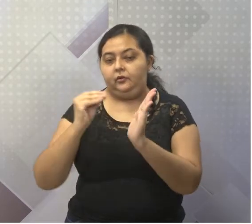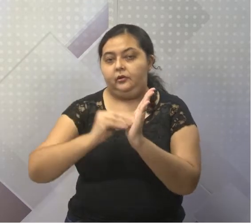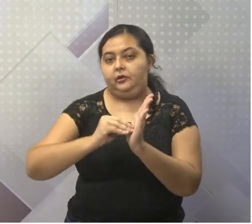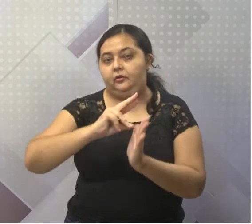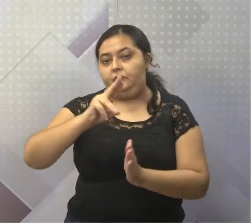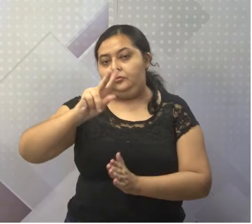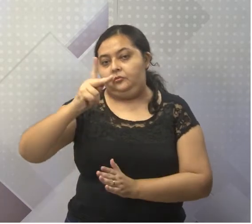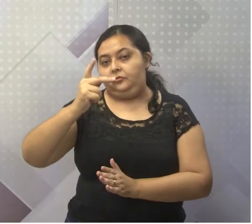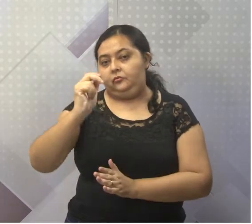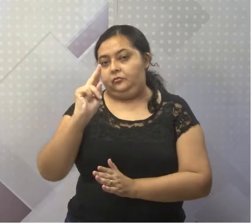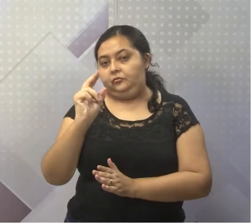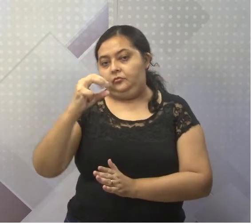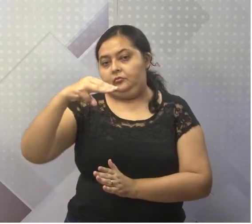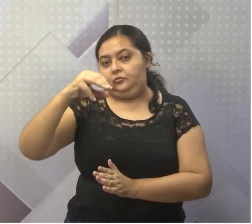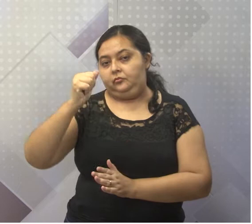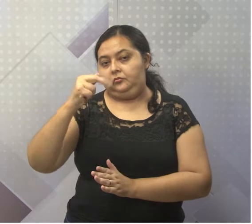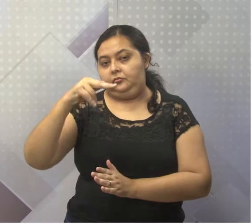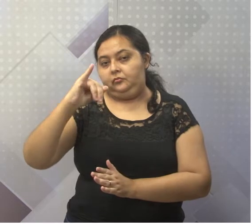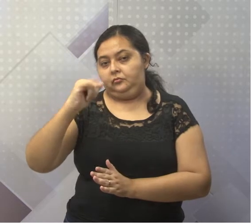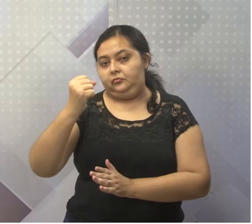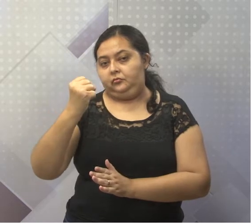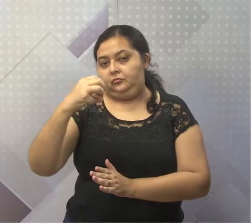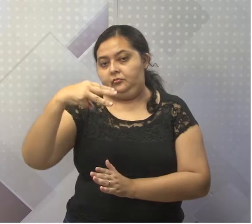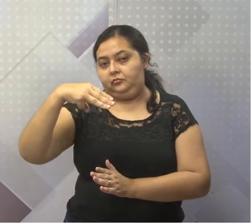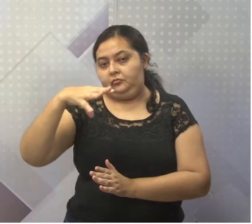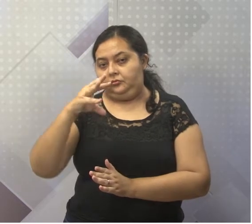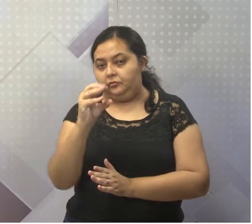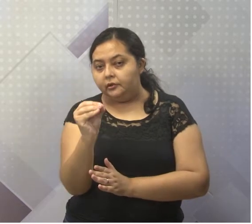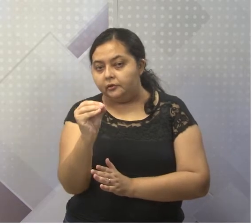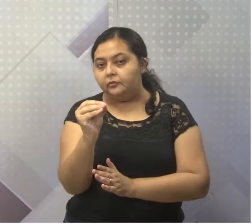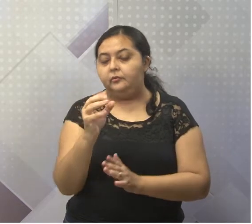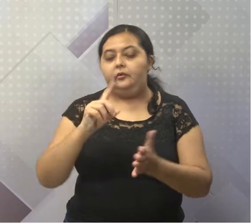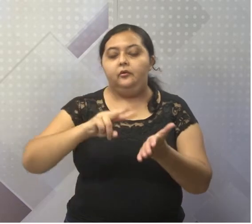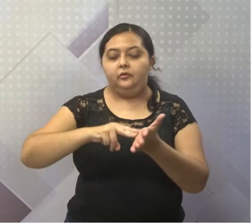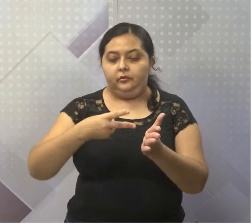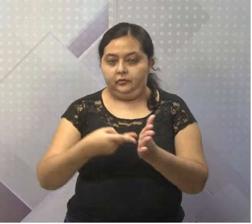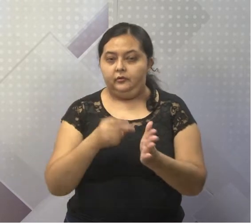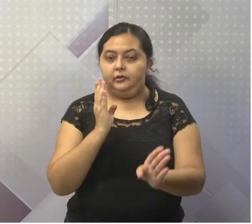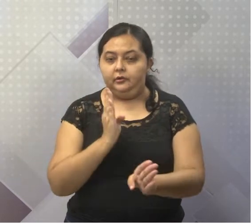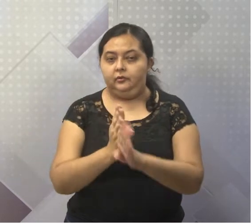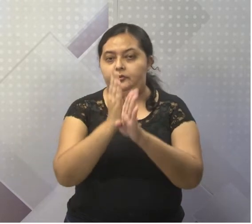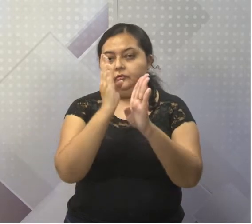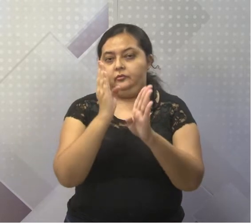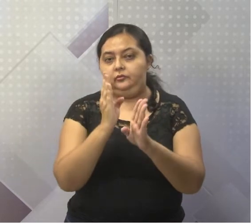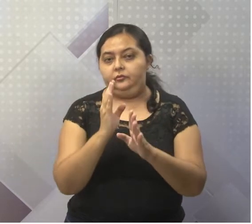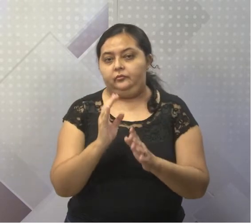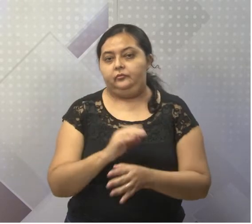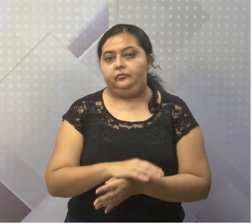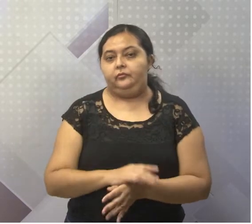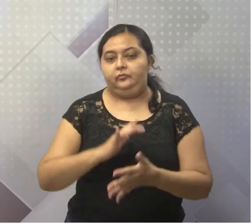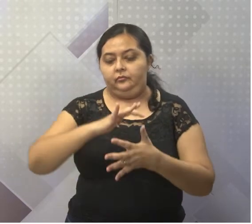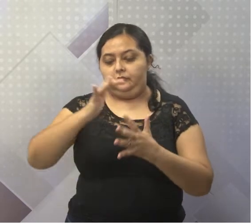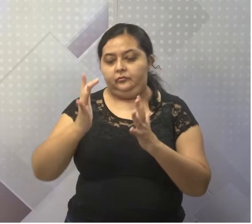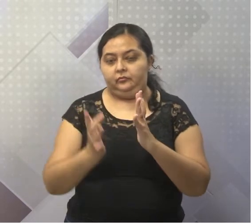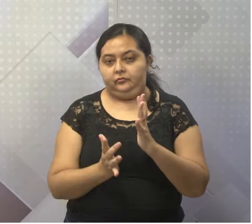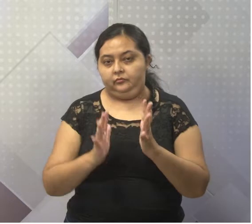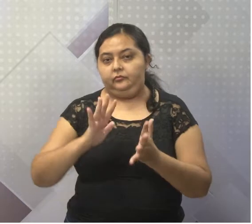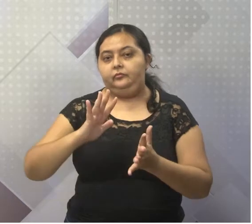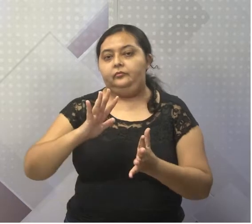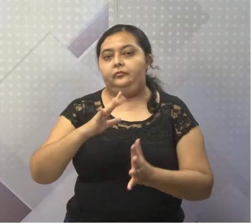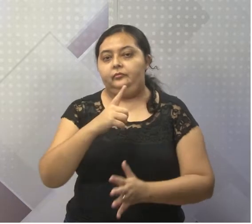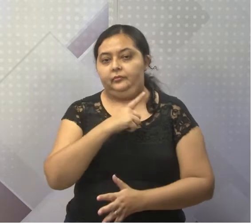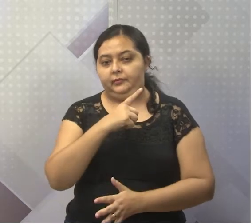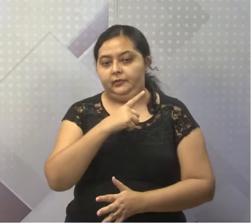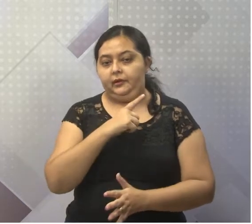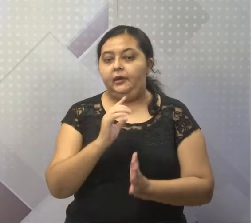ter essa essa imagem você vai ver o que significa e também lá nas redes sociais vocês podem procurar para tirar essa dúvida também no história também